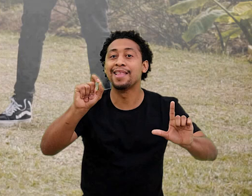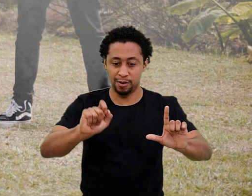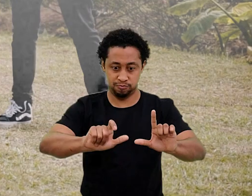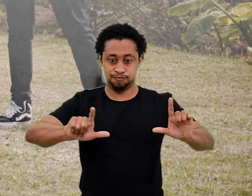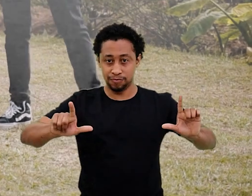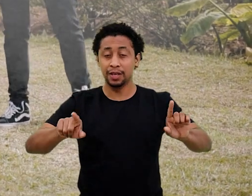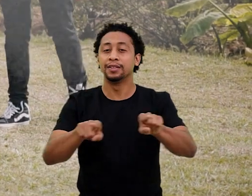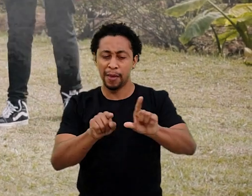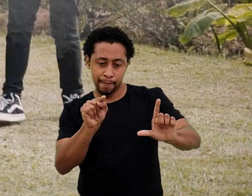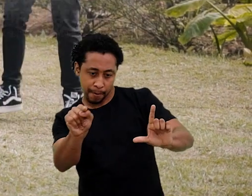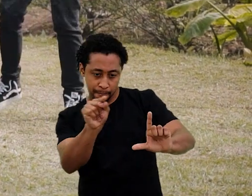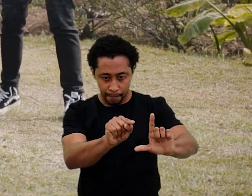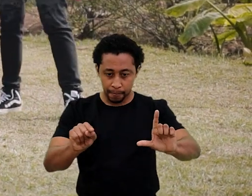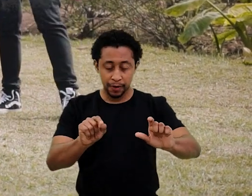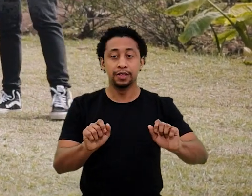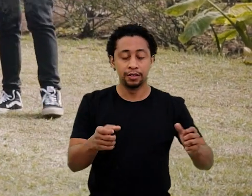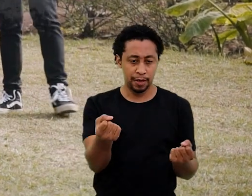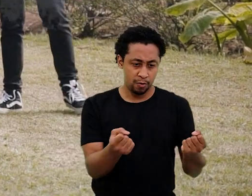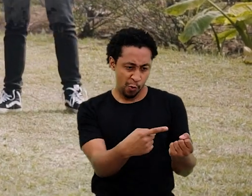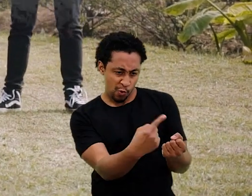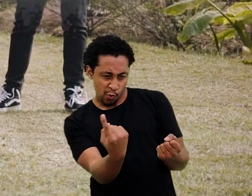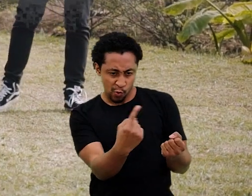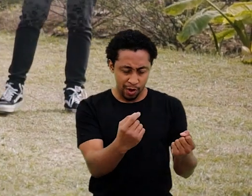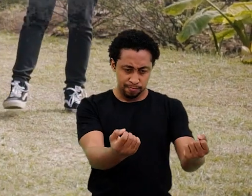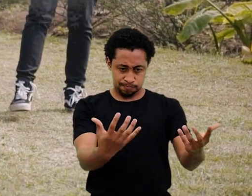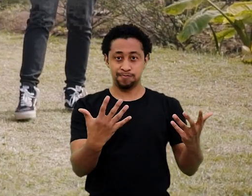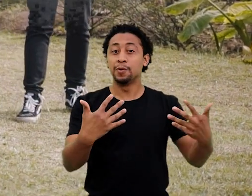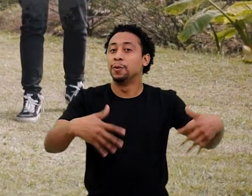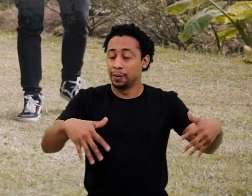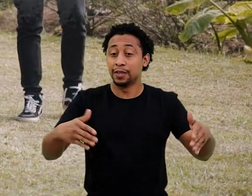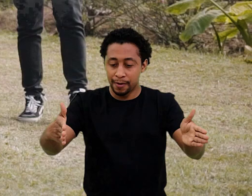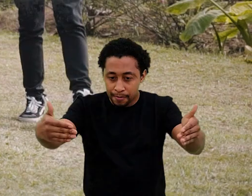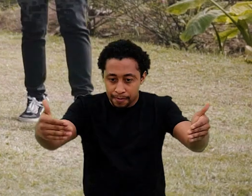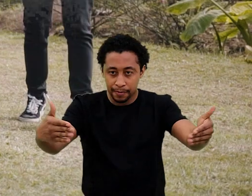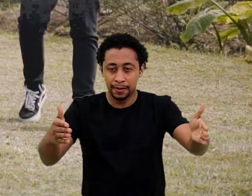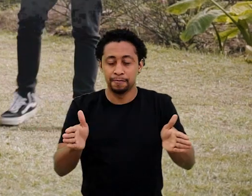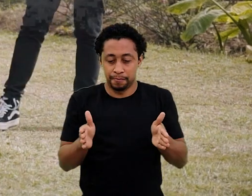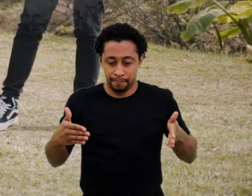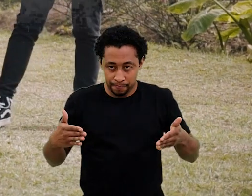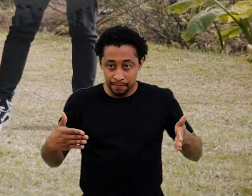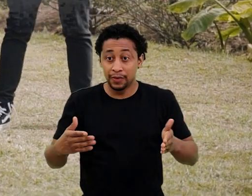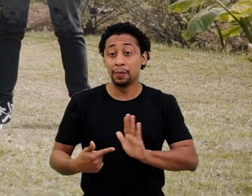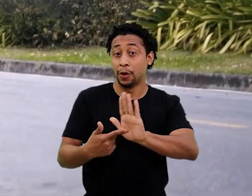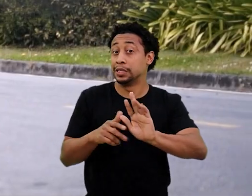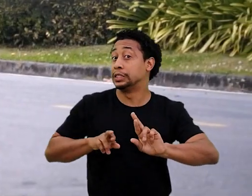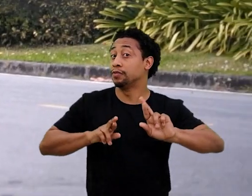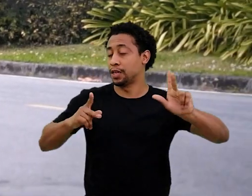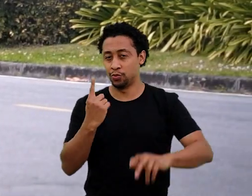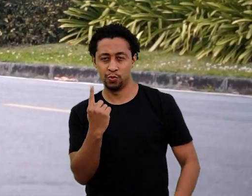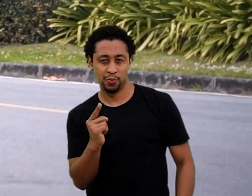passa a ter o painel digital, teto passa a ser na cor preta e aí sim a gente tem a entrada das rodas Aro 18 com acabamento diferente dessa daqui